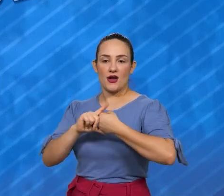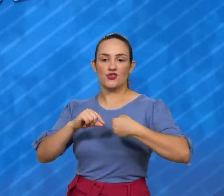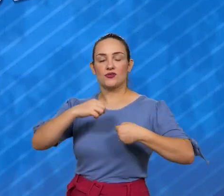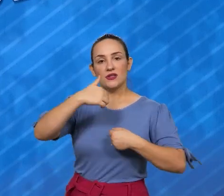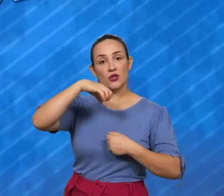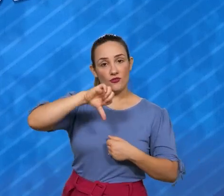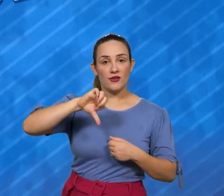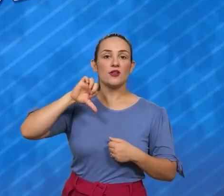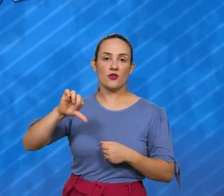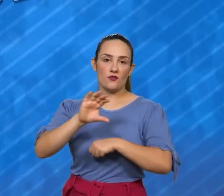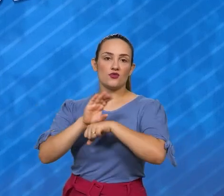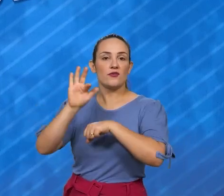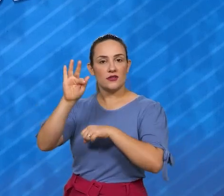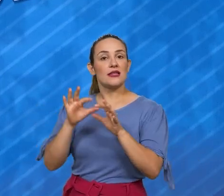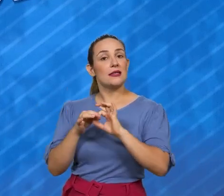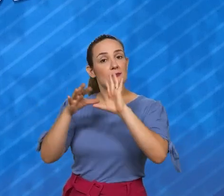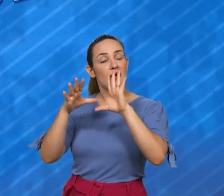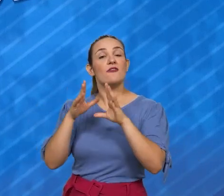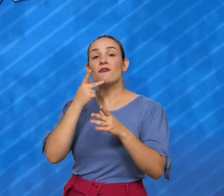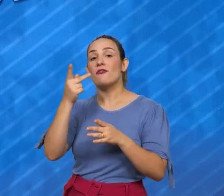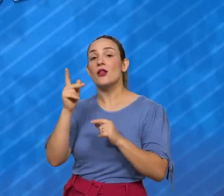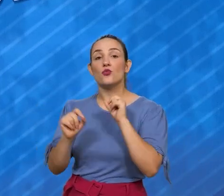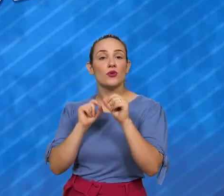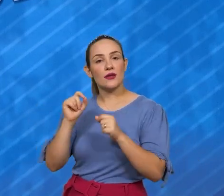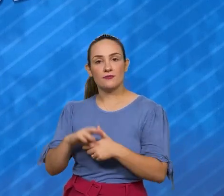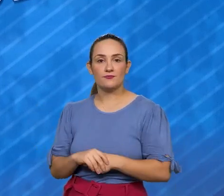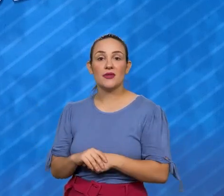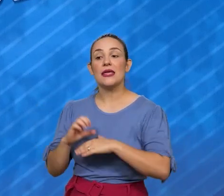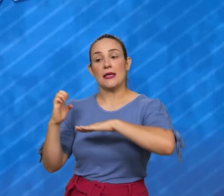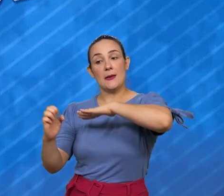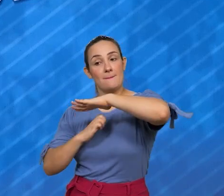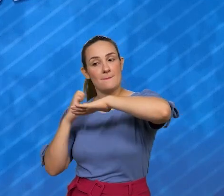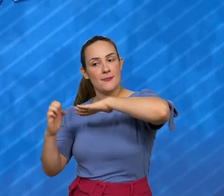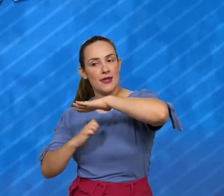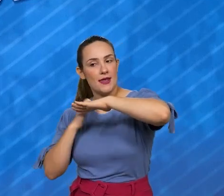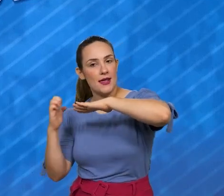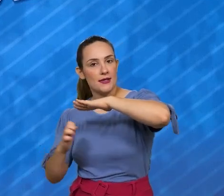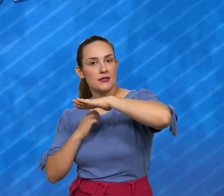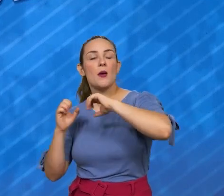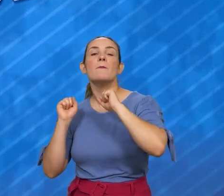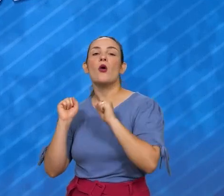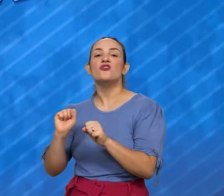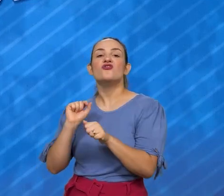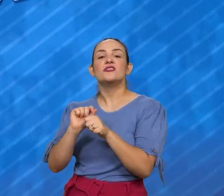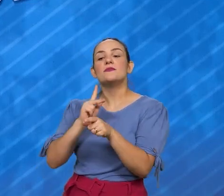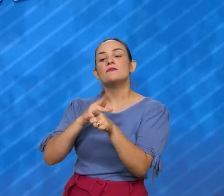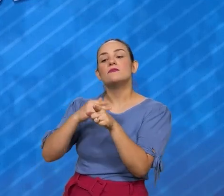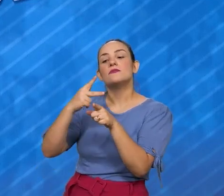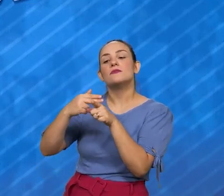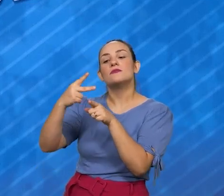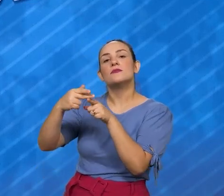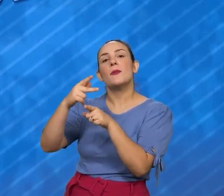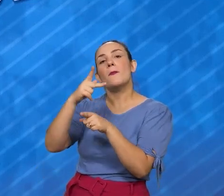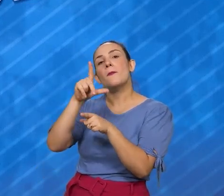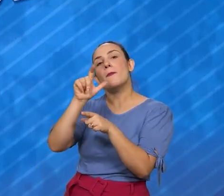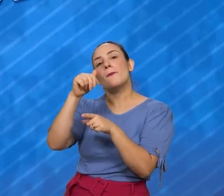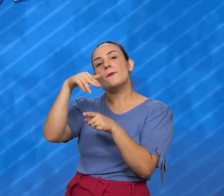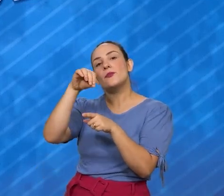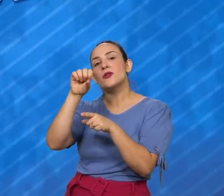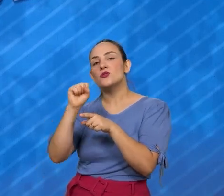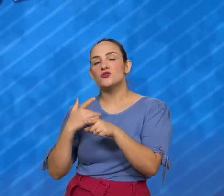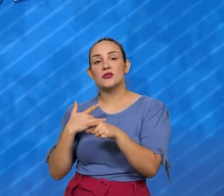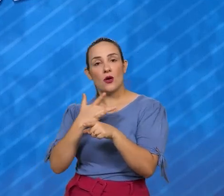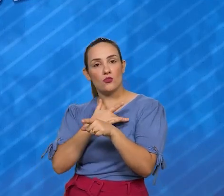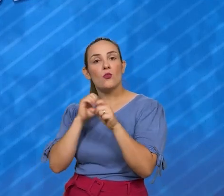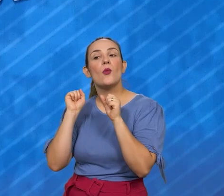também, artigo 199, que organizou, digamos assim, empresas operadoras de planos de saúde